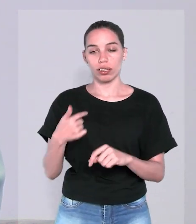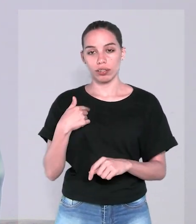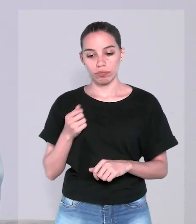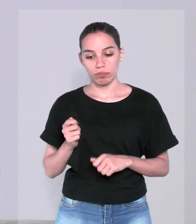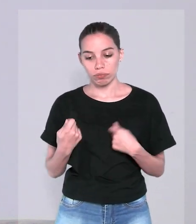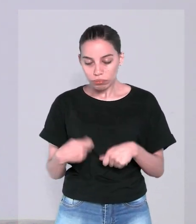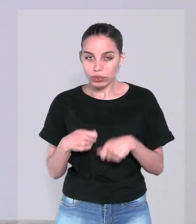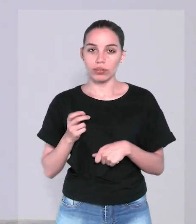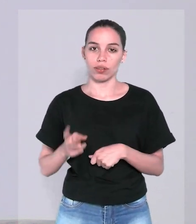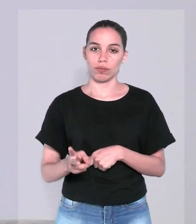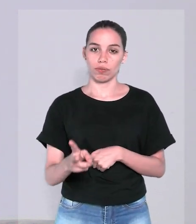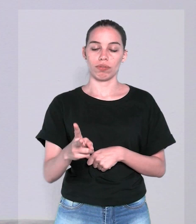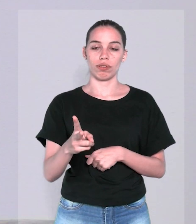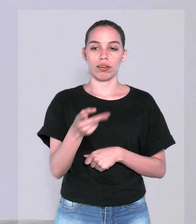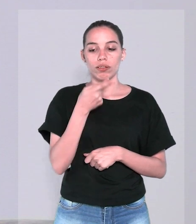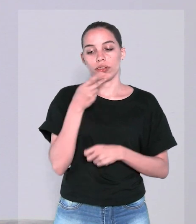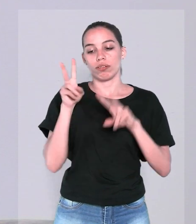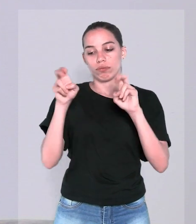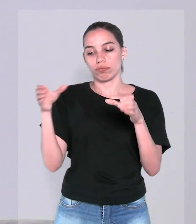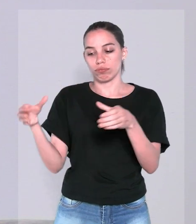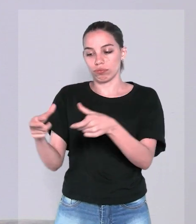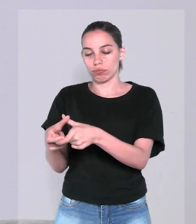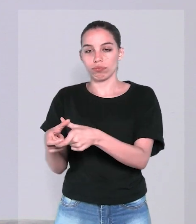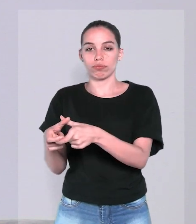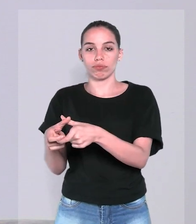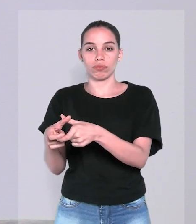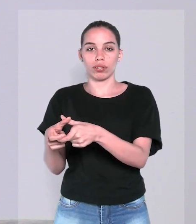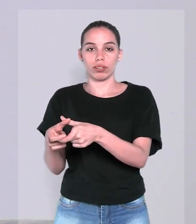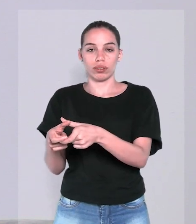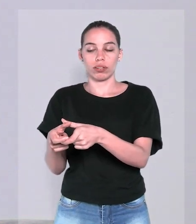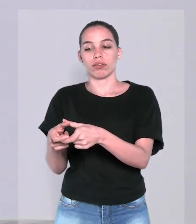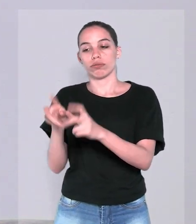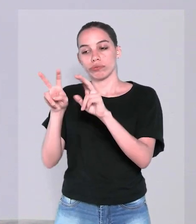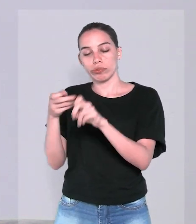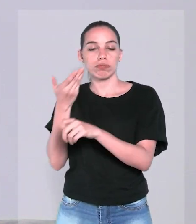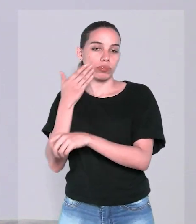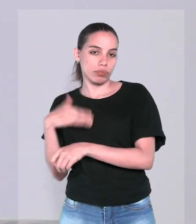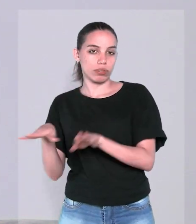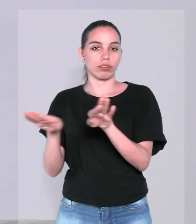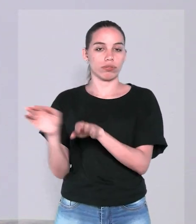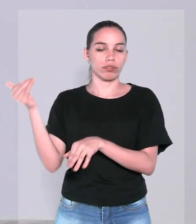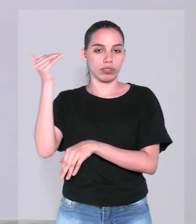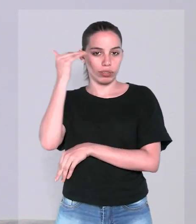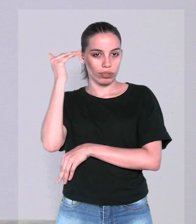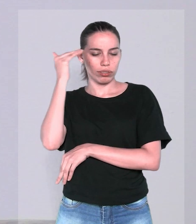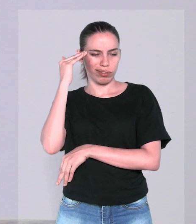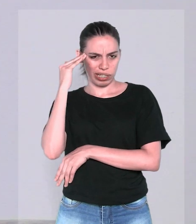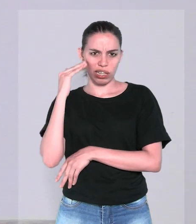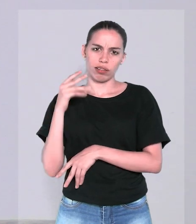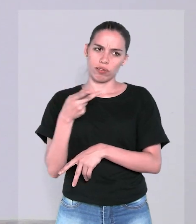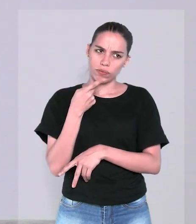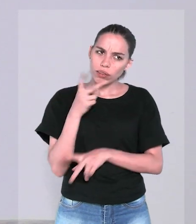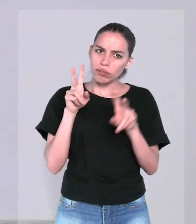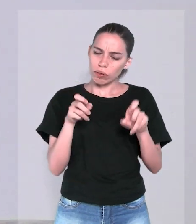da proteção da criança e do adolescente. É difícil isso, porque o Brasil avançou muito no campo da literatura